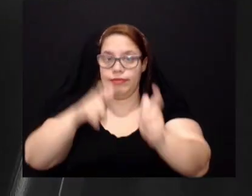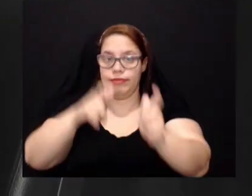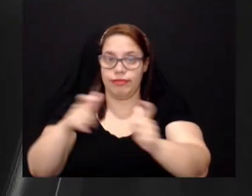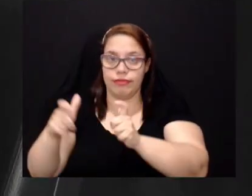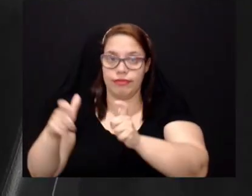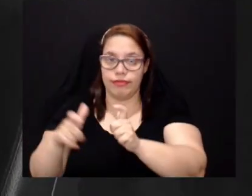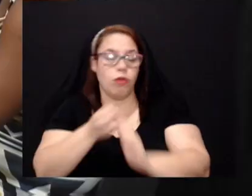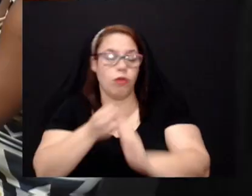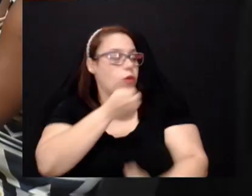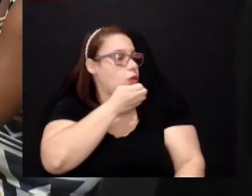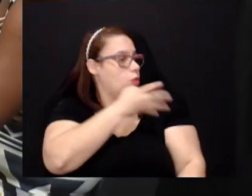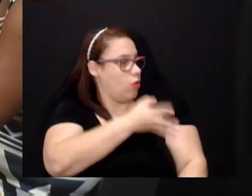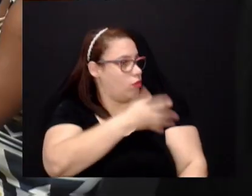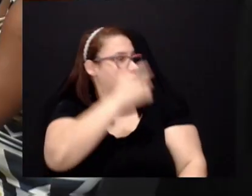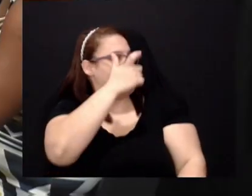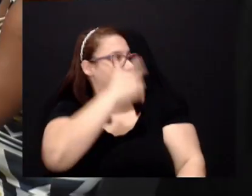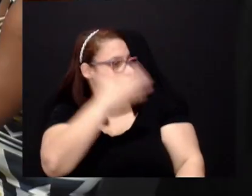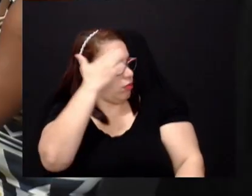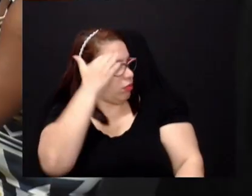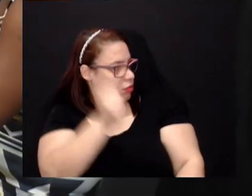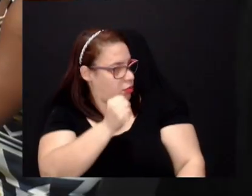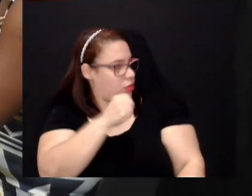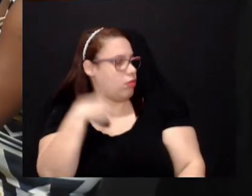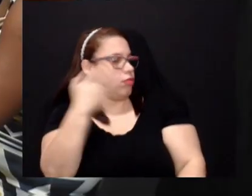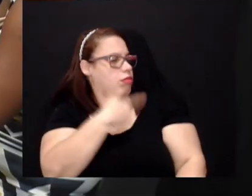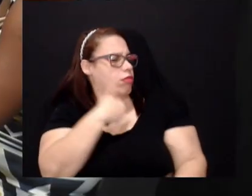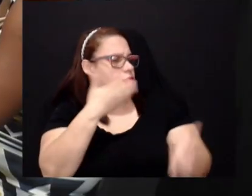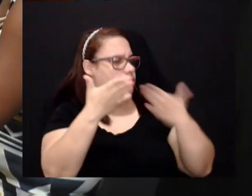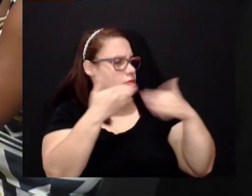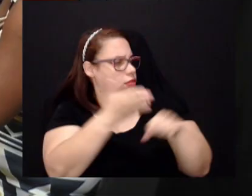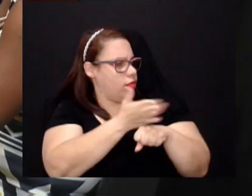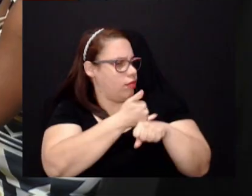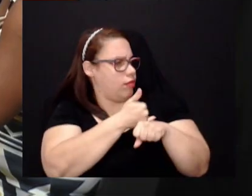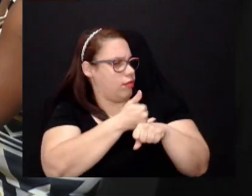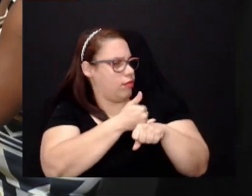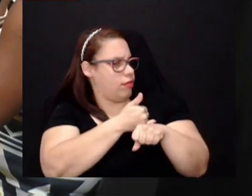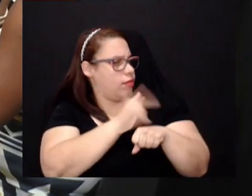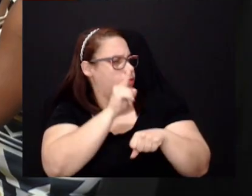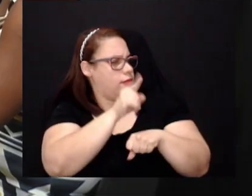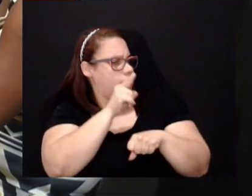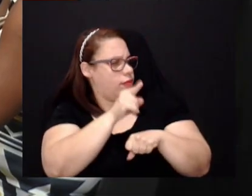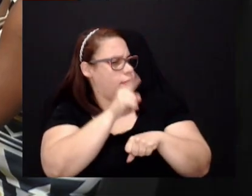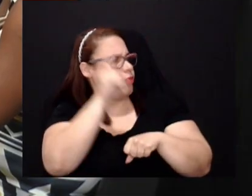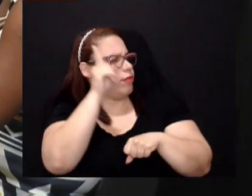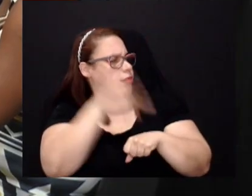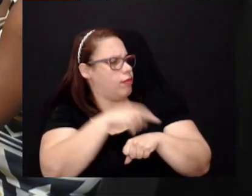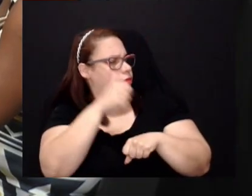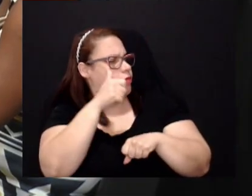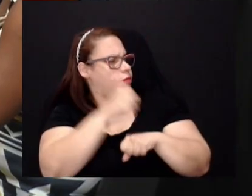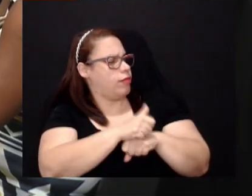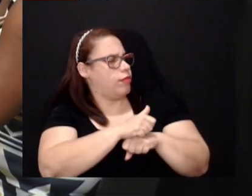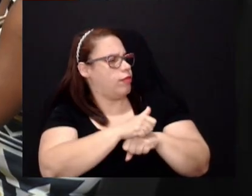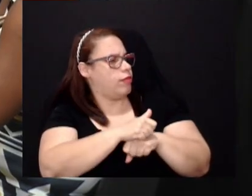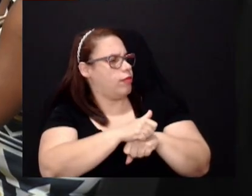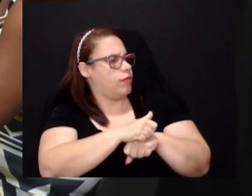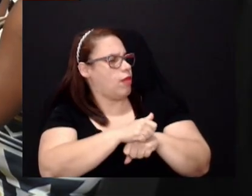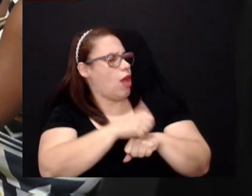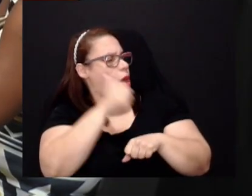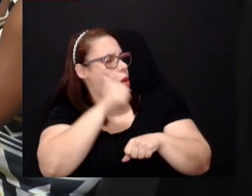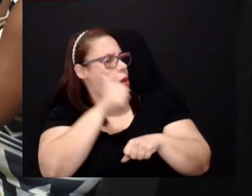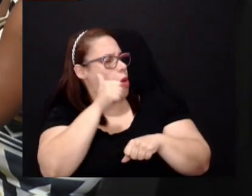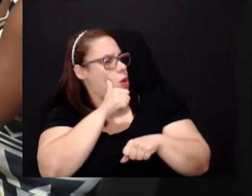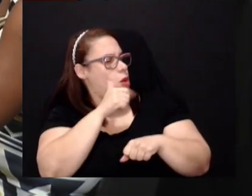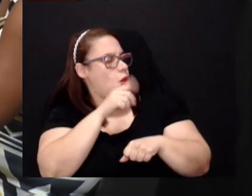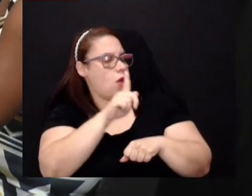bom. E eu soube também, nas nossas conversas preliminares, né, que você é uma menina vinda de Guaranésia,